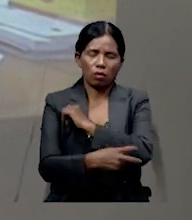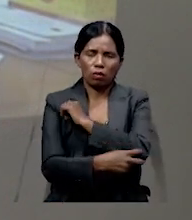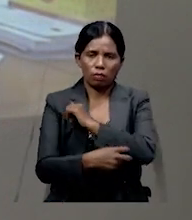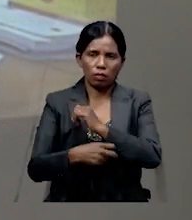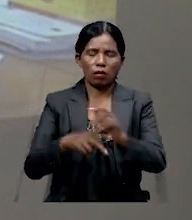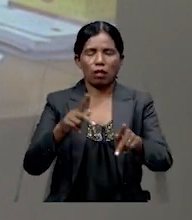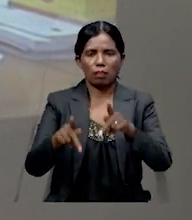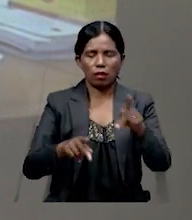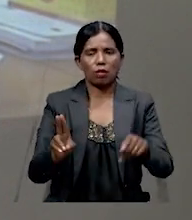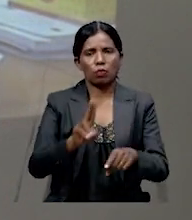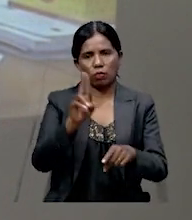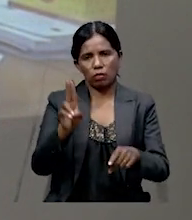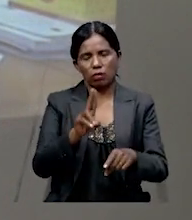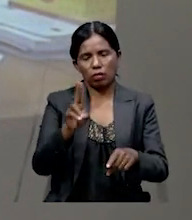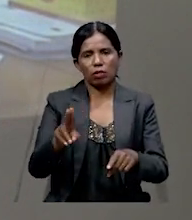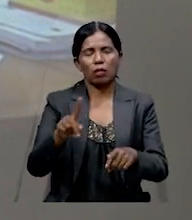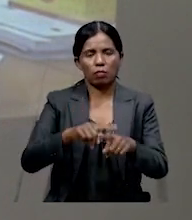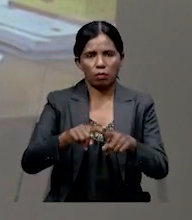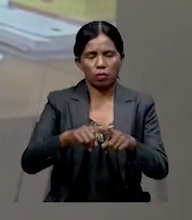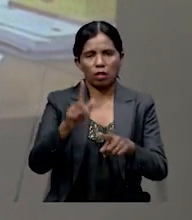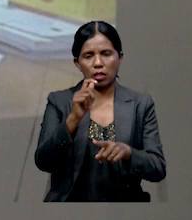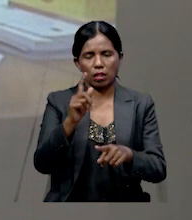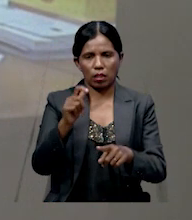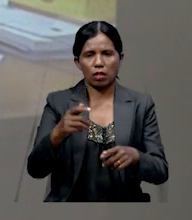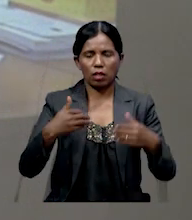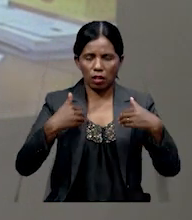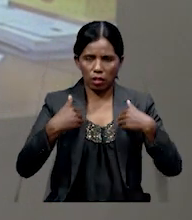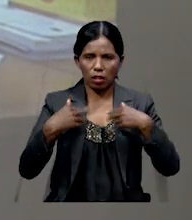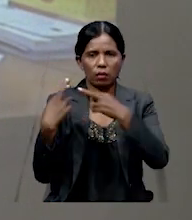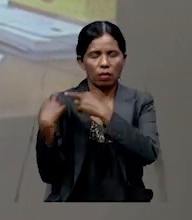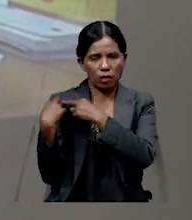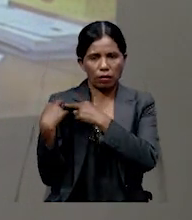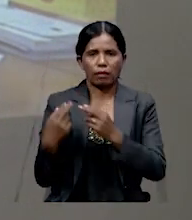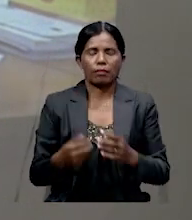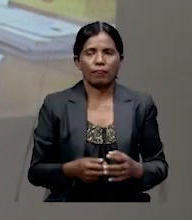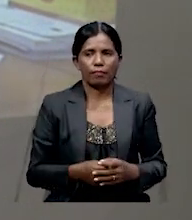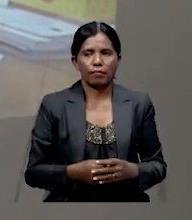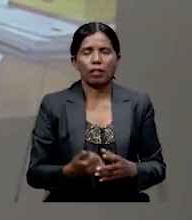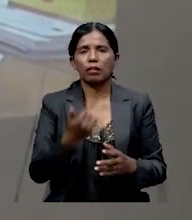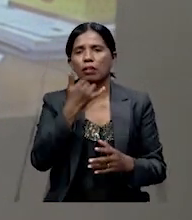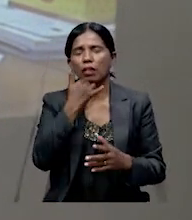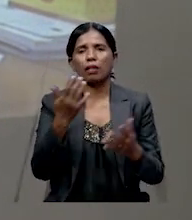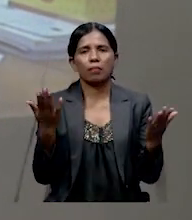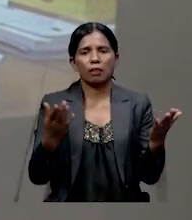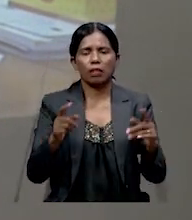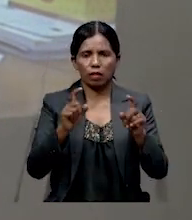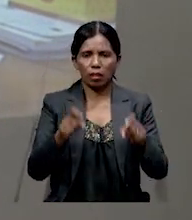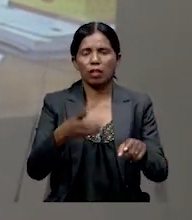é uma utilizador cira. E nia tem que tomar responsabilidade para dana. Sala nia NB nia tem que declarar